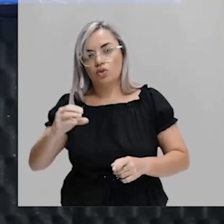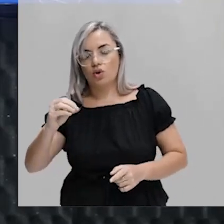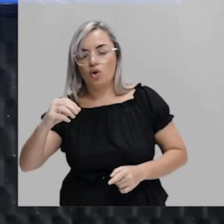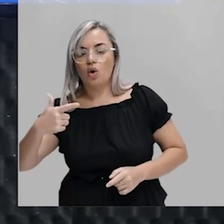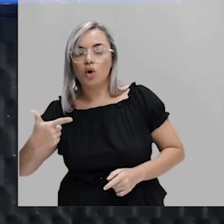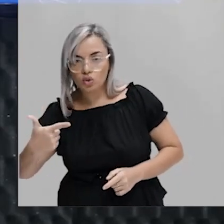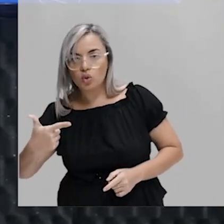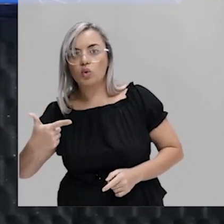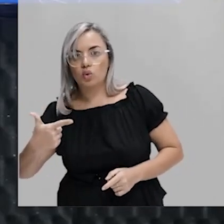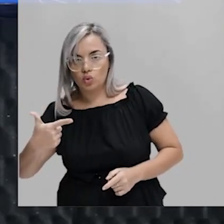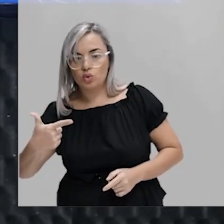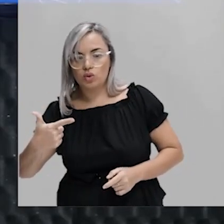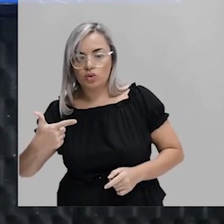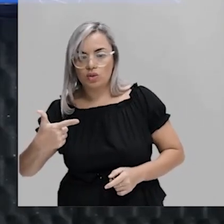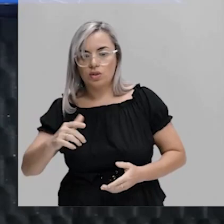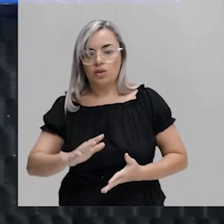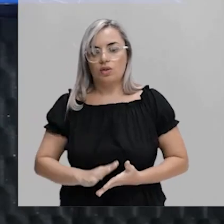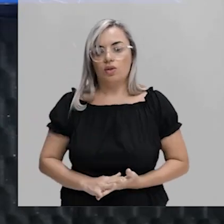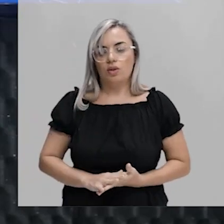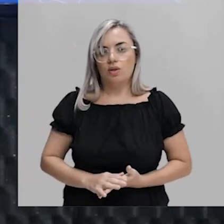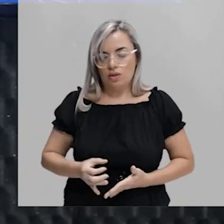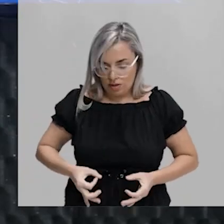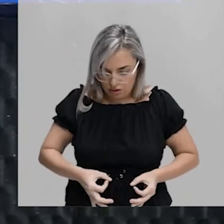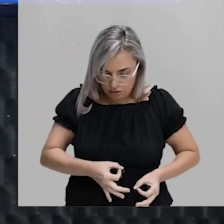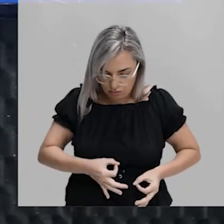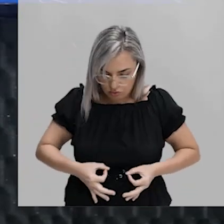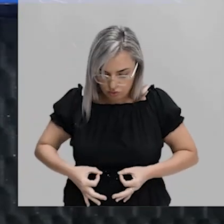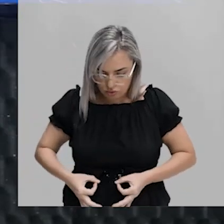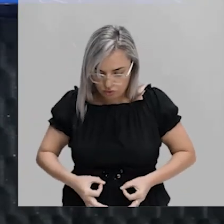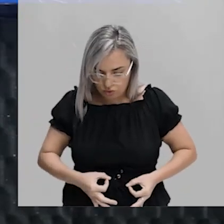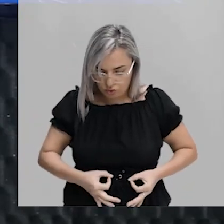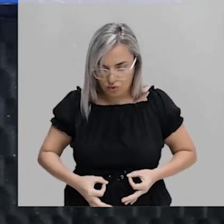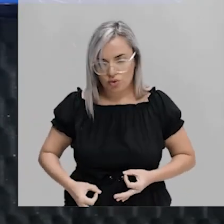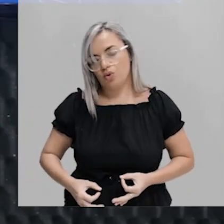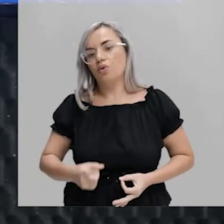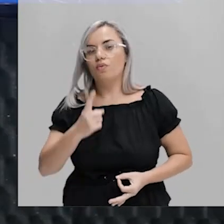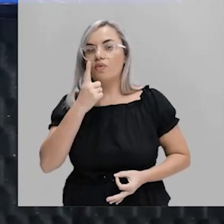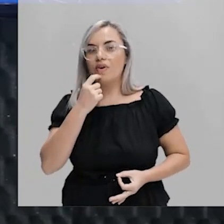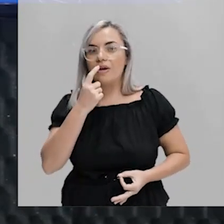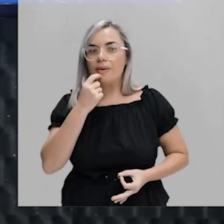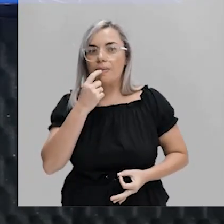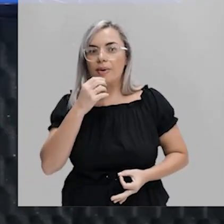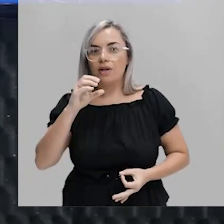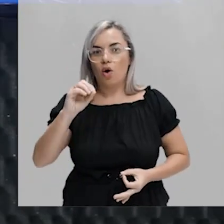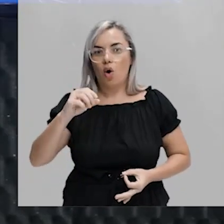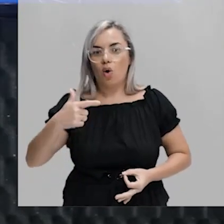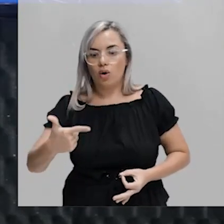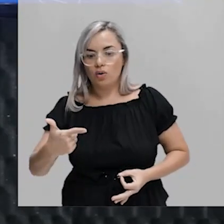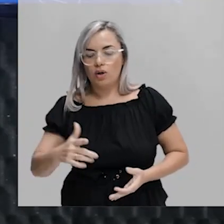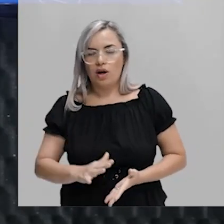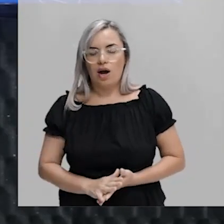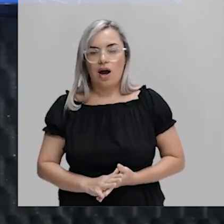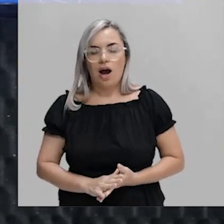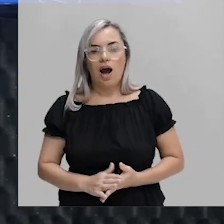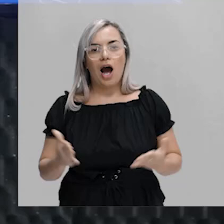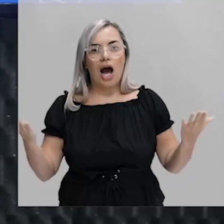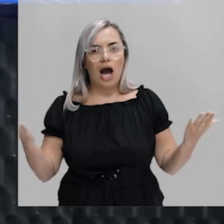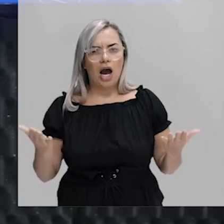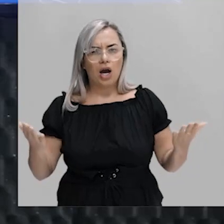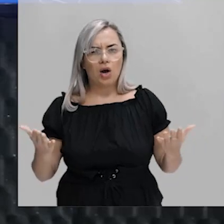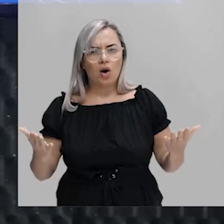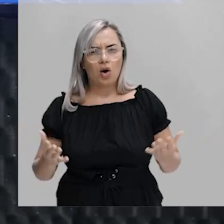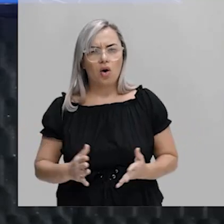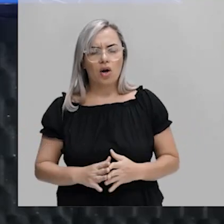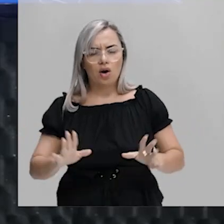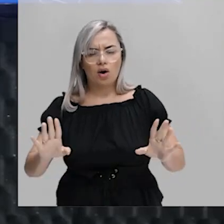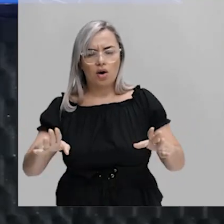que está sendo representado por esses pontinhos vermelhos. Olhando só para os pontinhos azuis. Onde é que tem mais pontinho